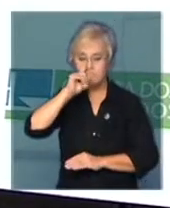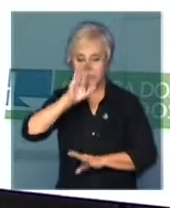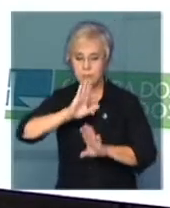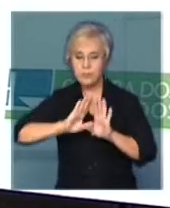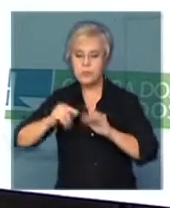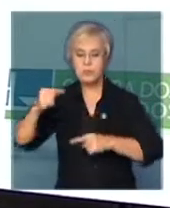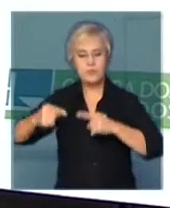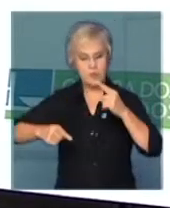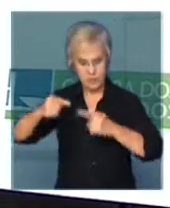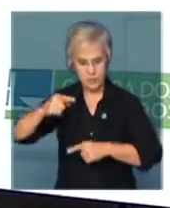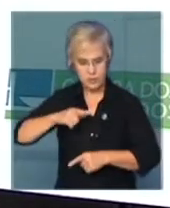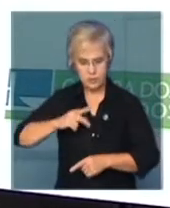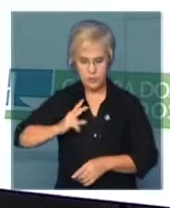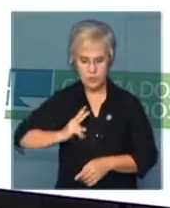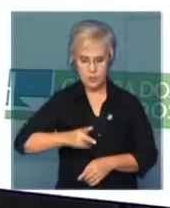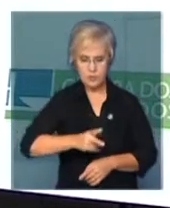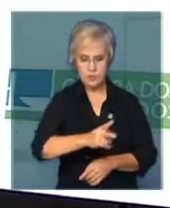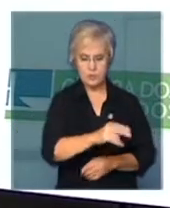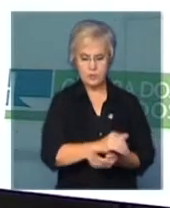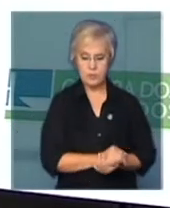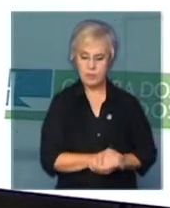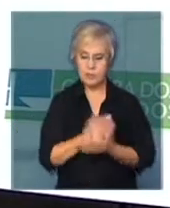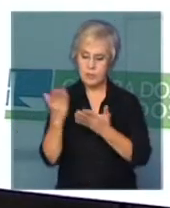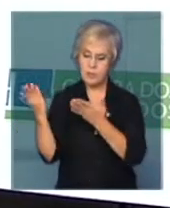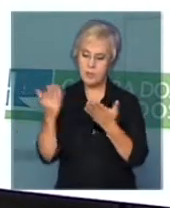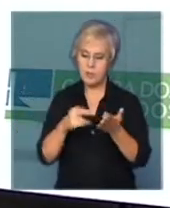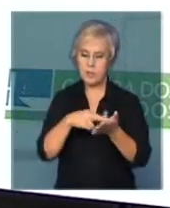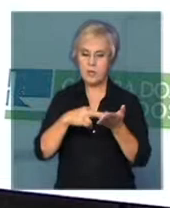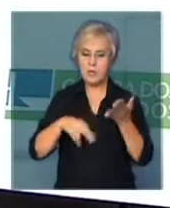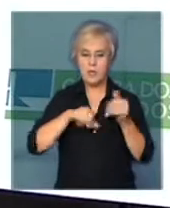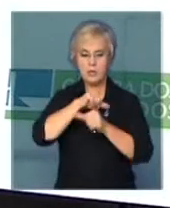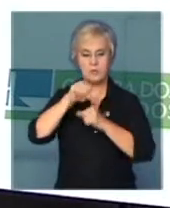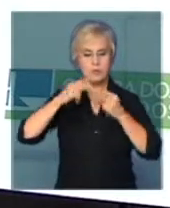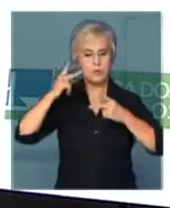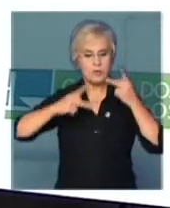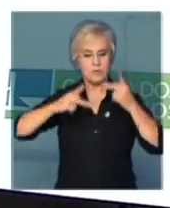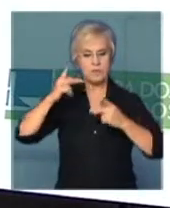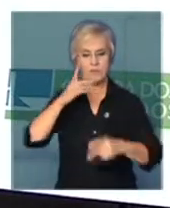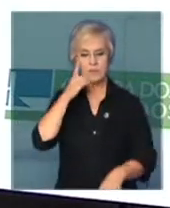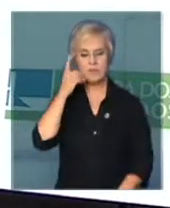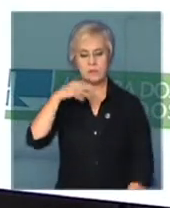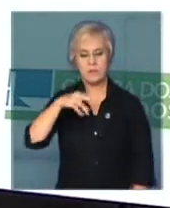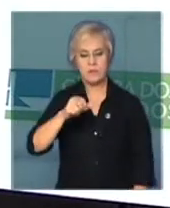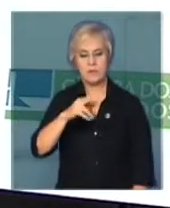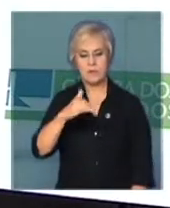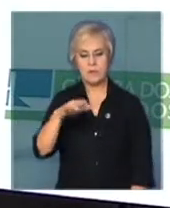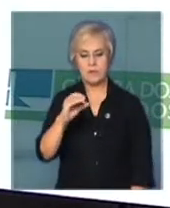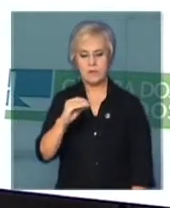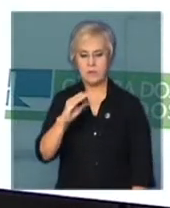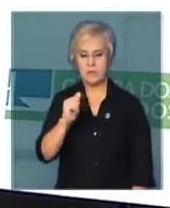debate está sendo feito. Vou chamar o nosso relator da reforma política, deputado Marcelo Castro.